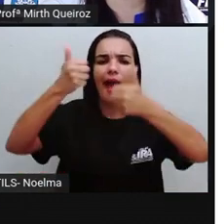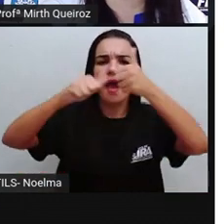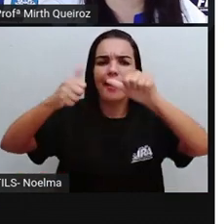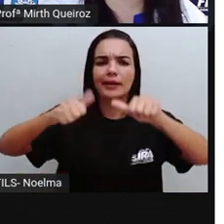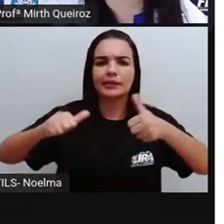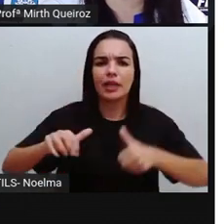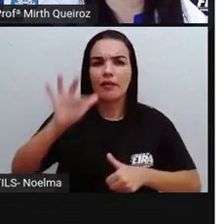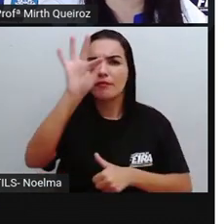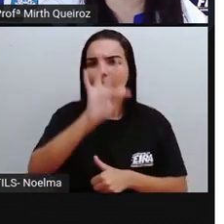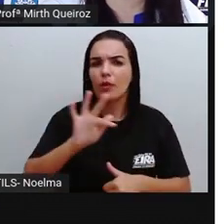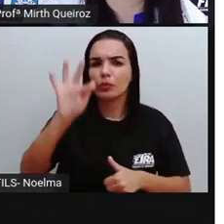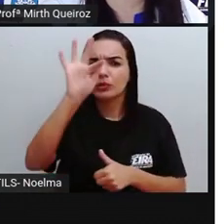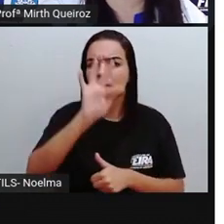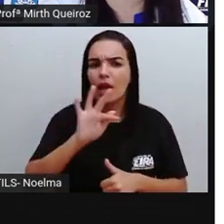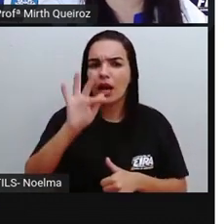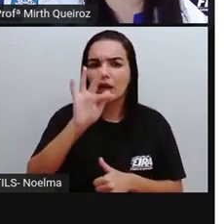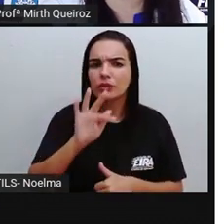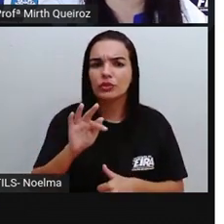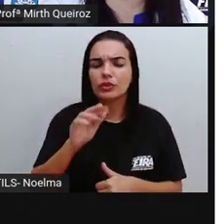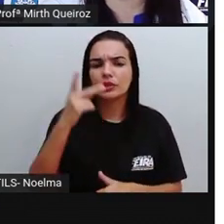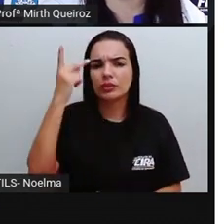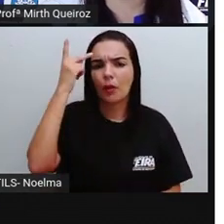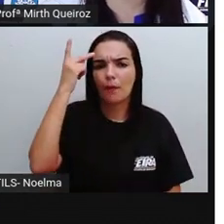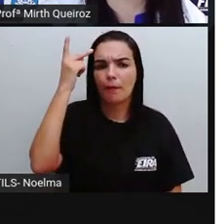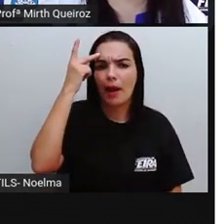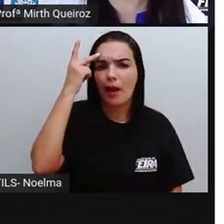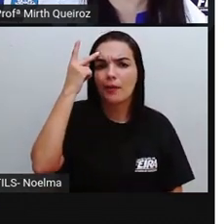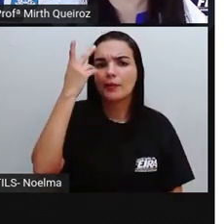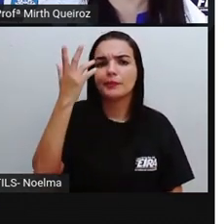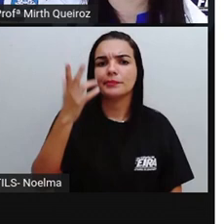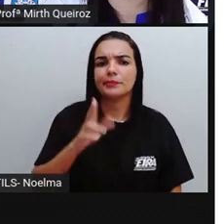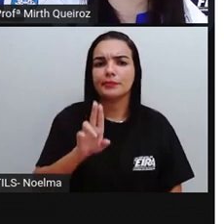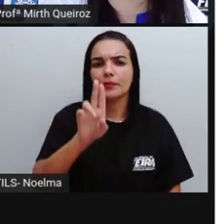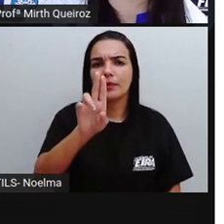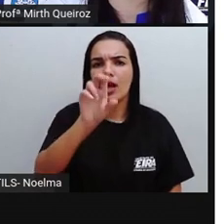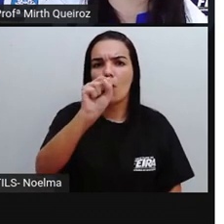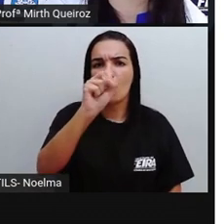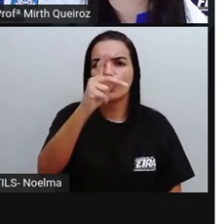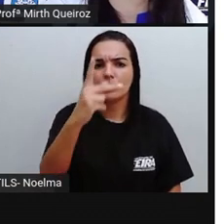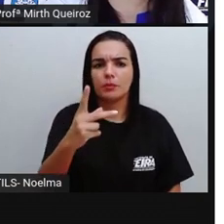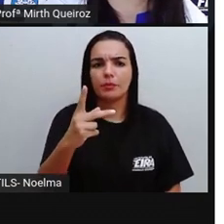de Arquitetura e Urbanismo da Universidade de São Paulo. Olha só.